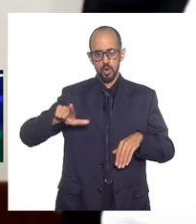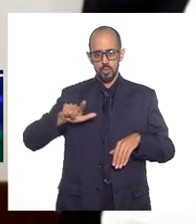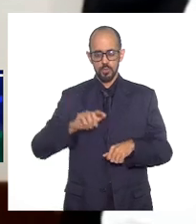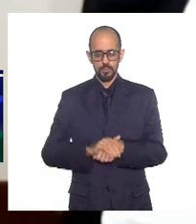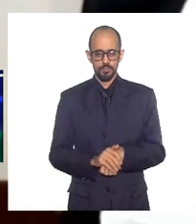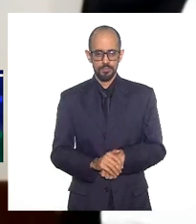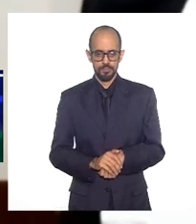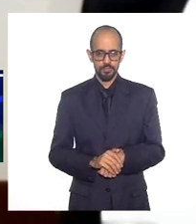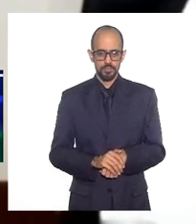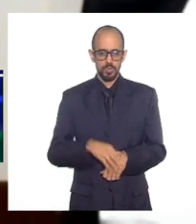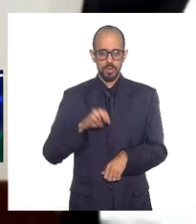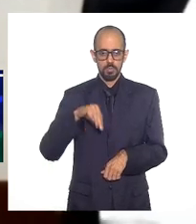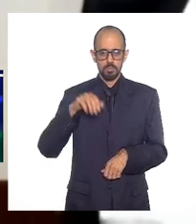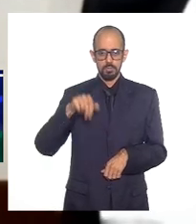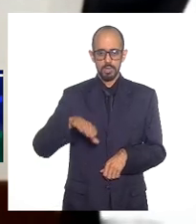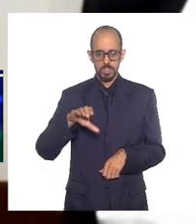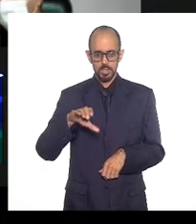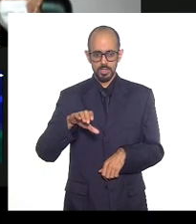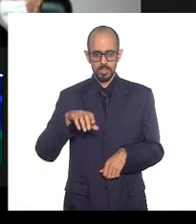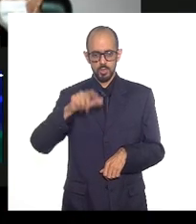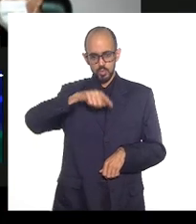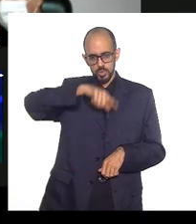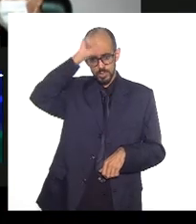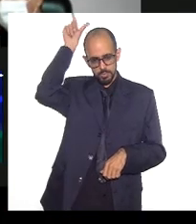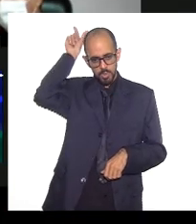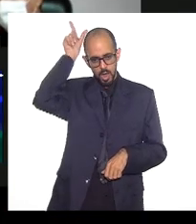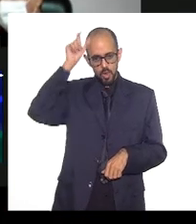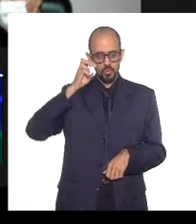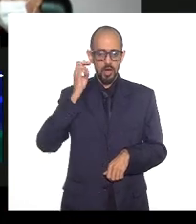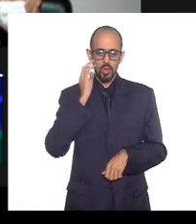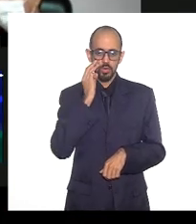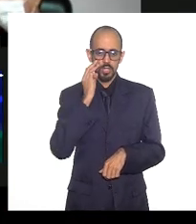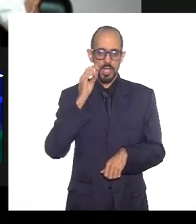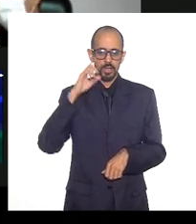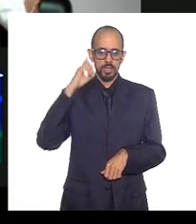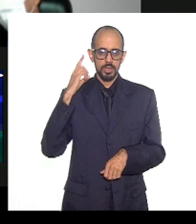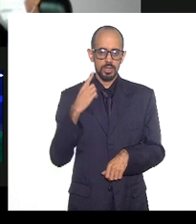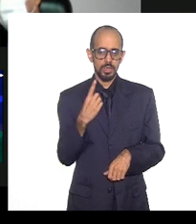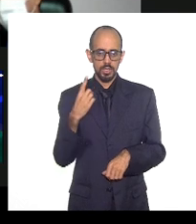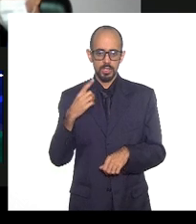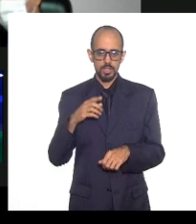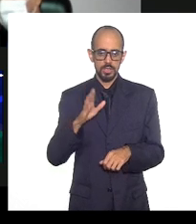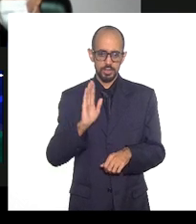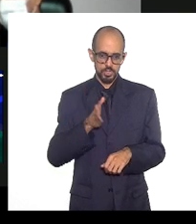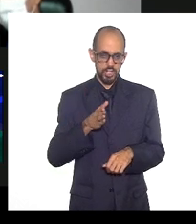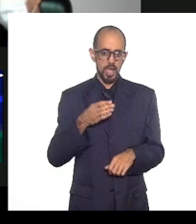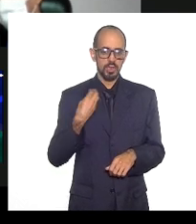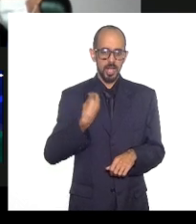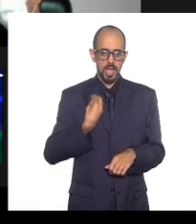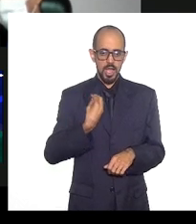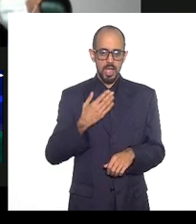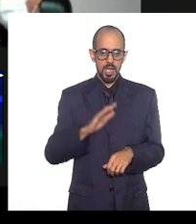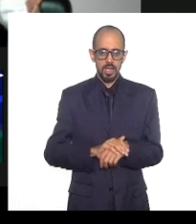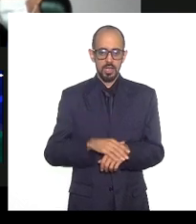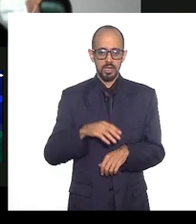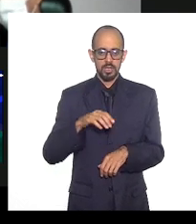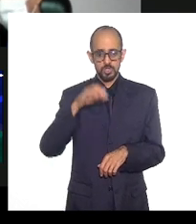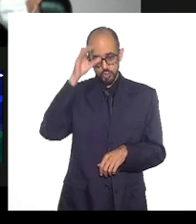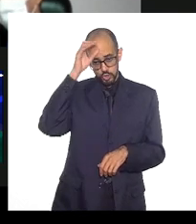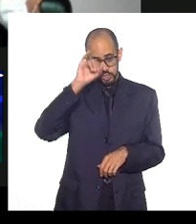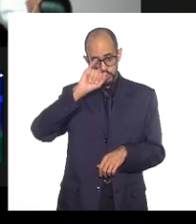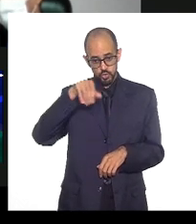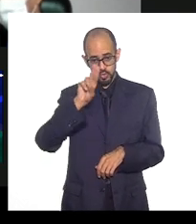Carlos Mink, coautor, Luiz Paulo, coautor, Valdeir Carneiro, coautor, Dani já está, porque é do PSOL, Flávio Tia já está do